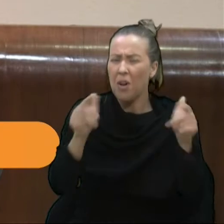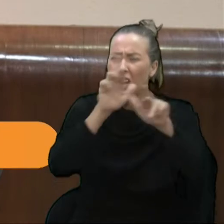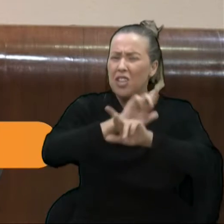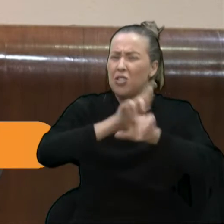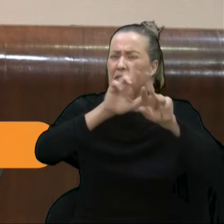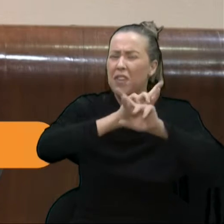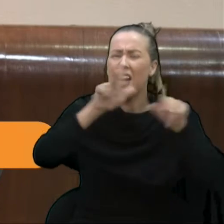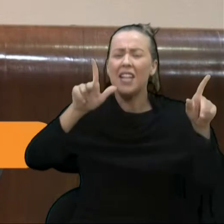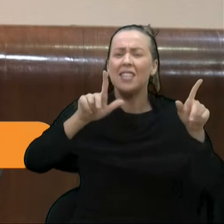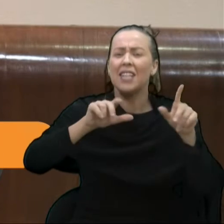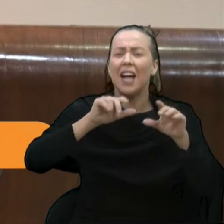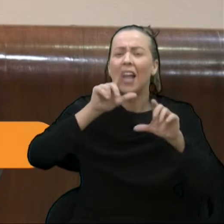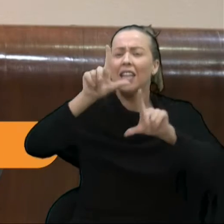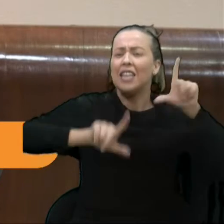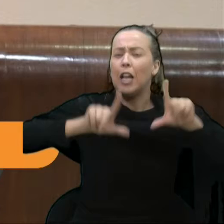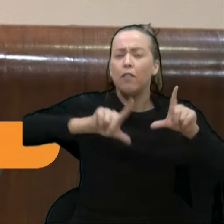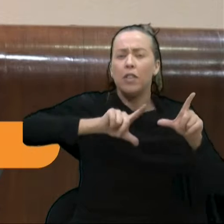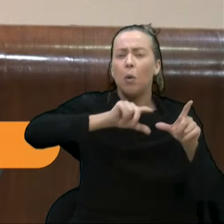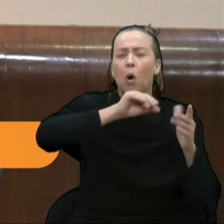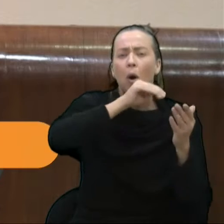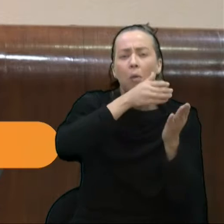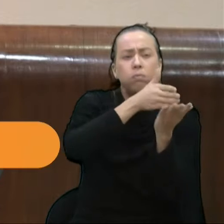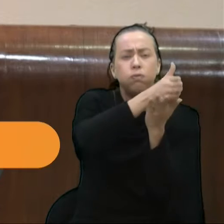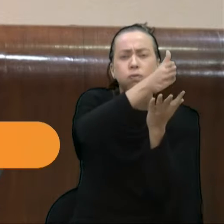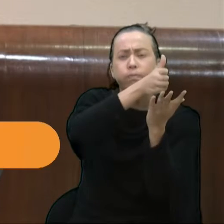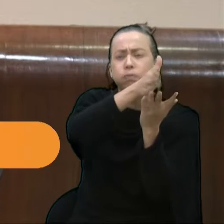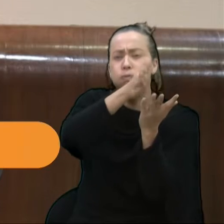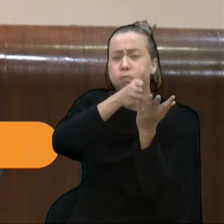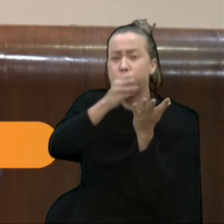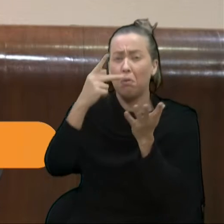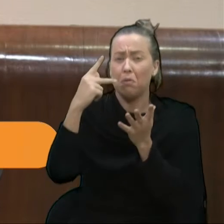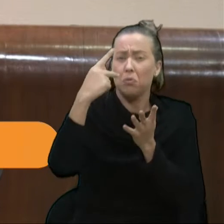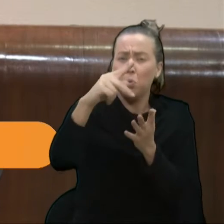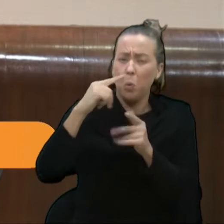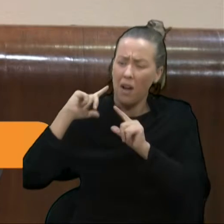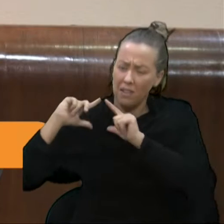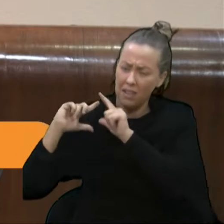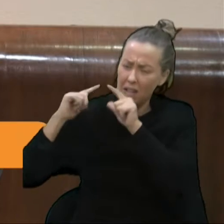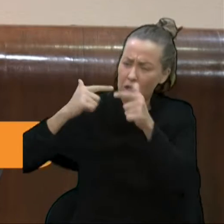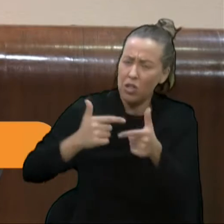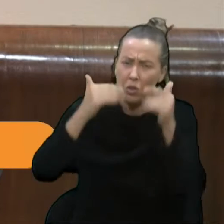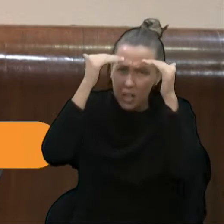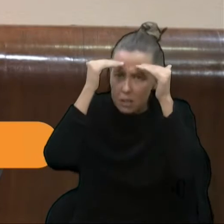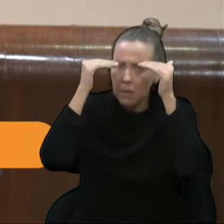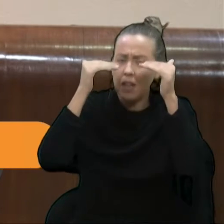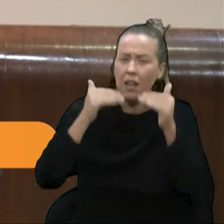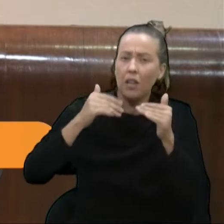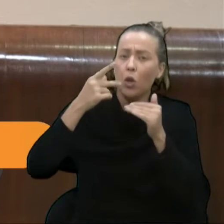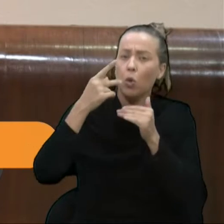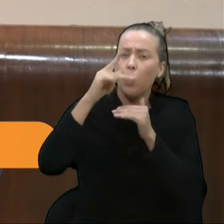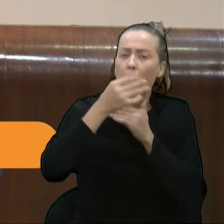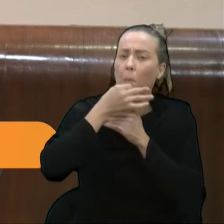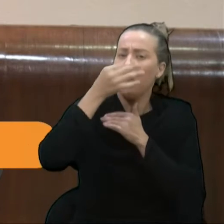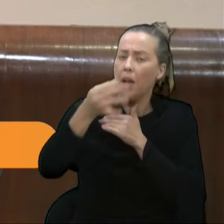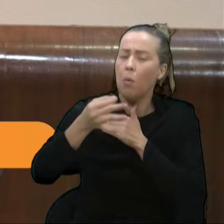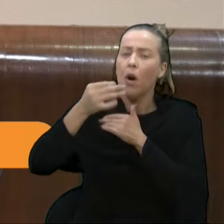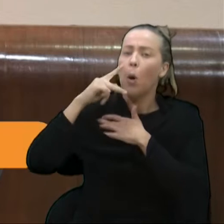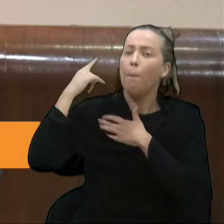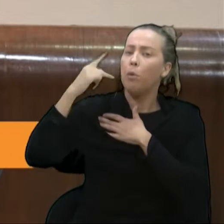diferentes canais. É uma trajetória respeitada sobre a opinião política